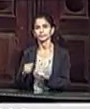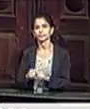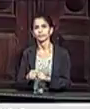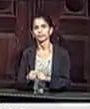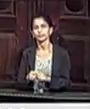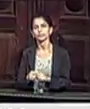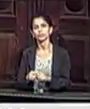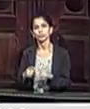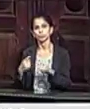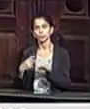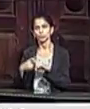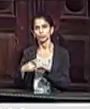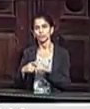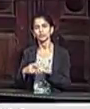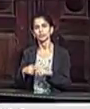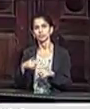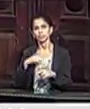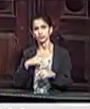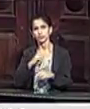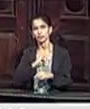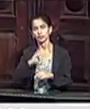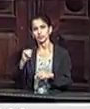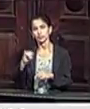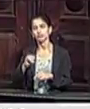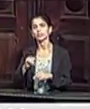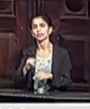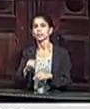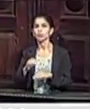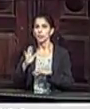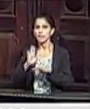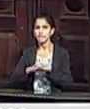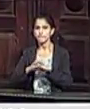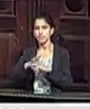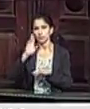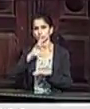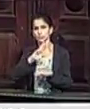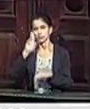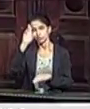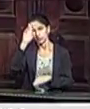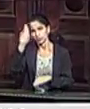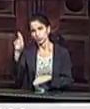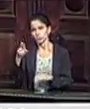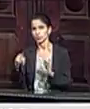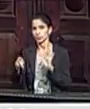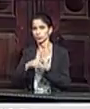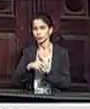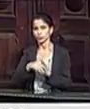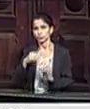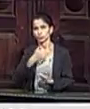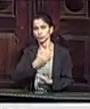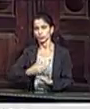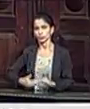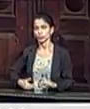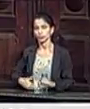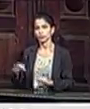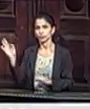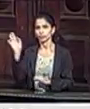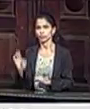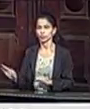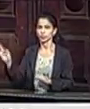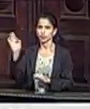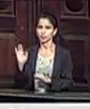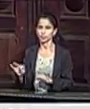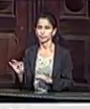exatamente alegando que a competência é da União para legislar sobre